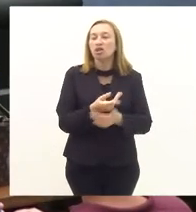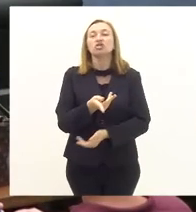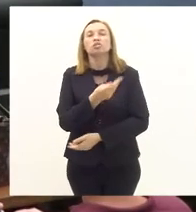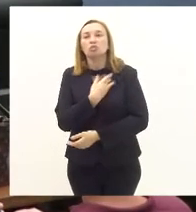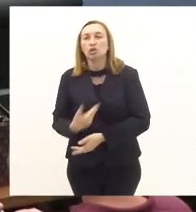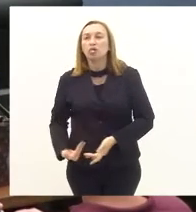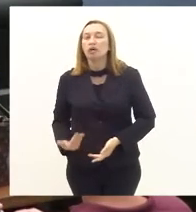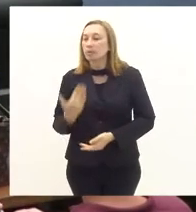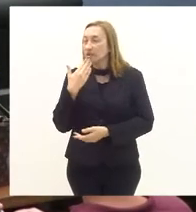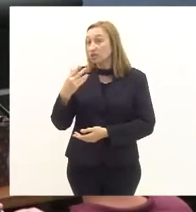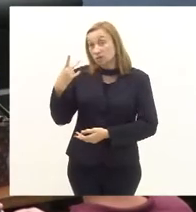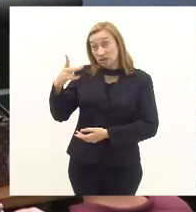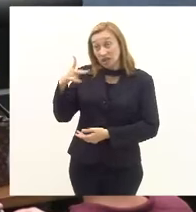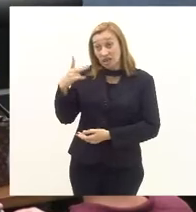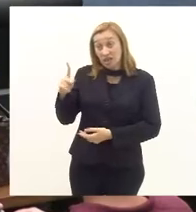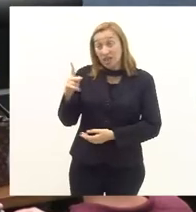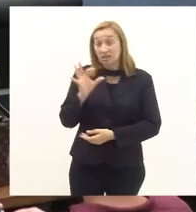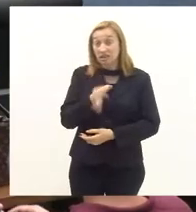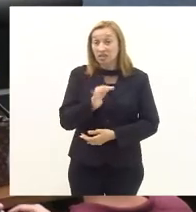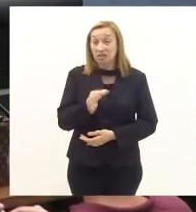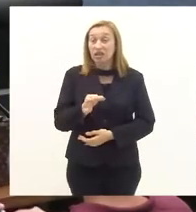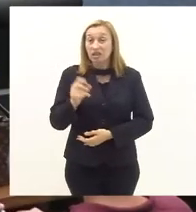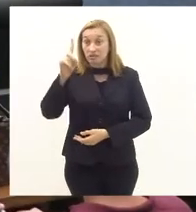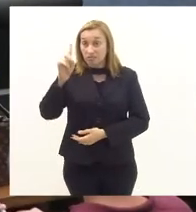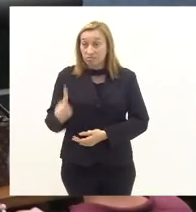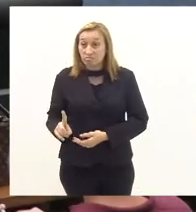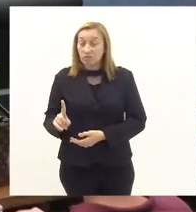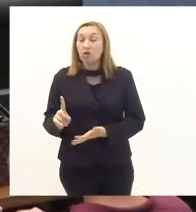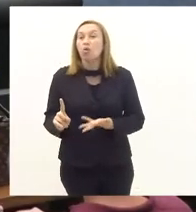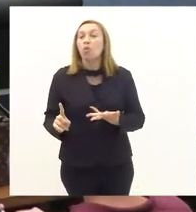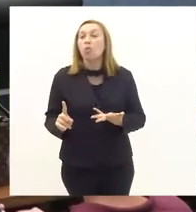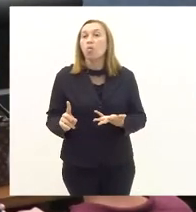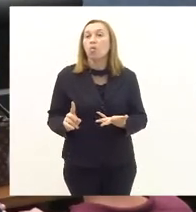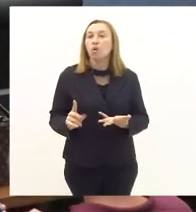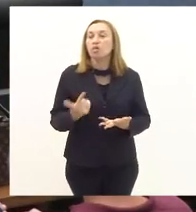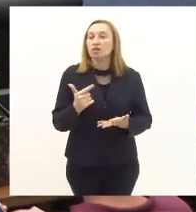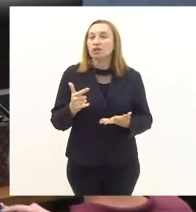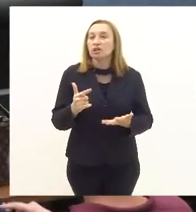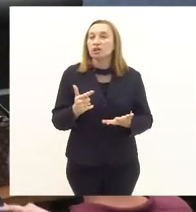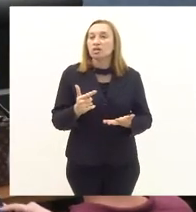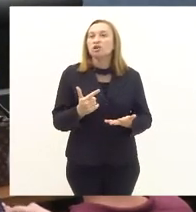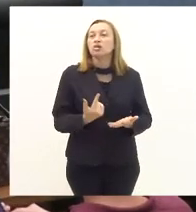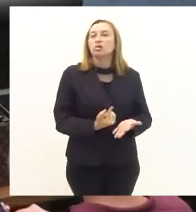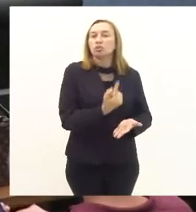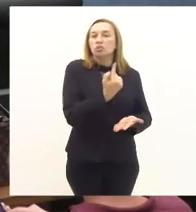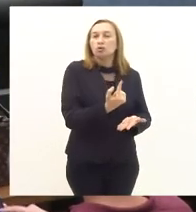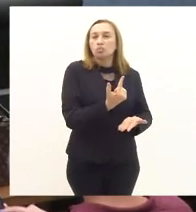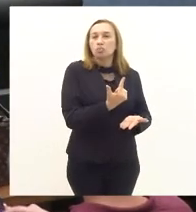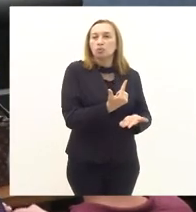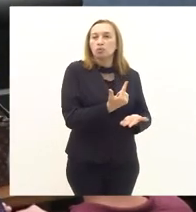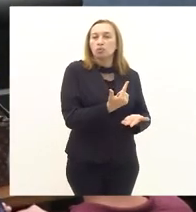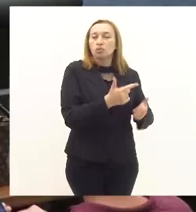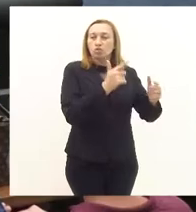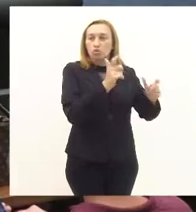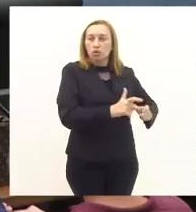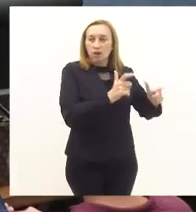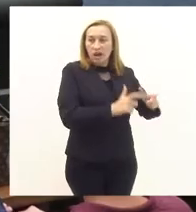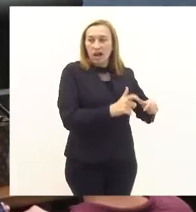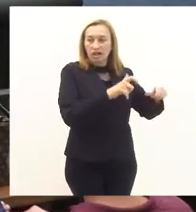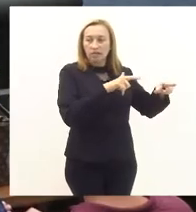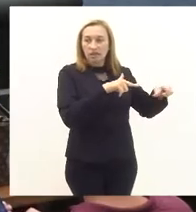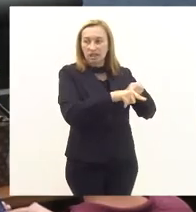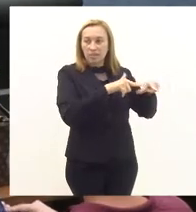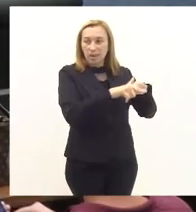diretores, garantindo, por exemplo, que um diretor não tenha, que tenha uma matrícula numa escola e numa outra. Como é que ele vai ser diretor de uma